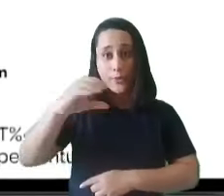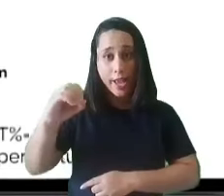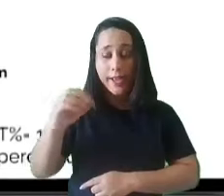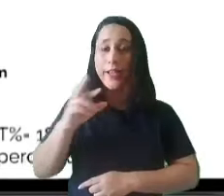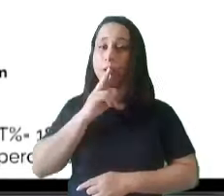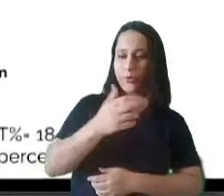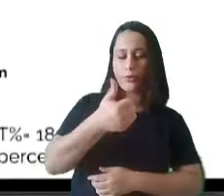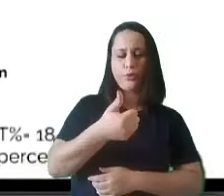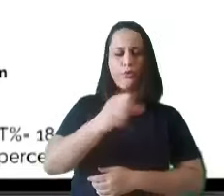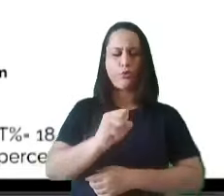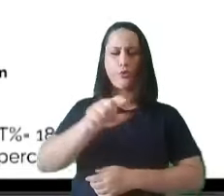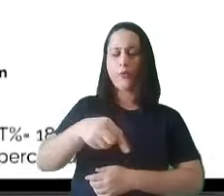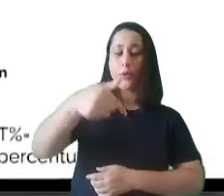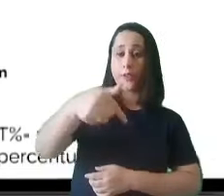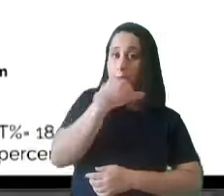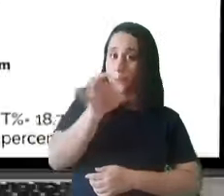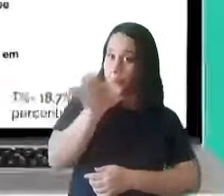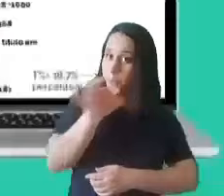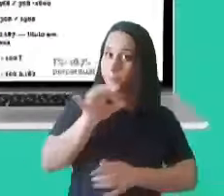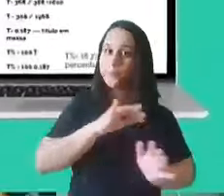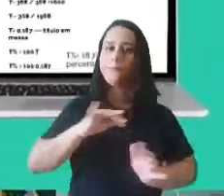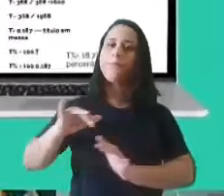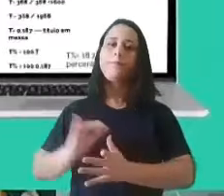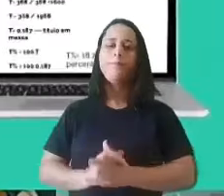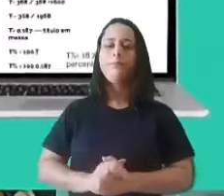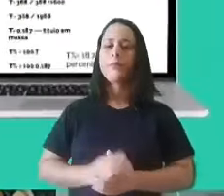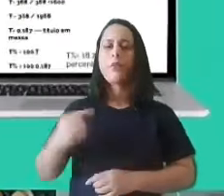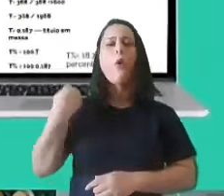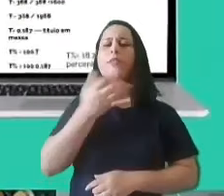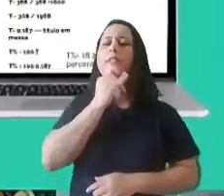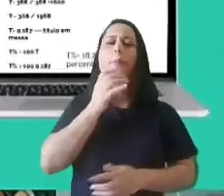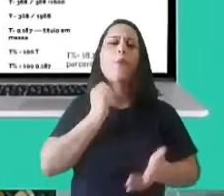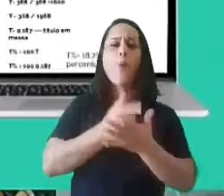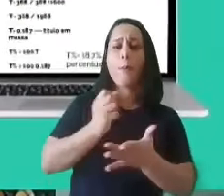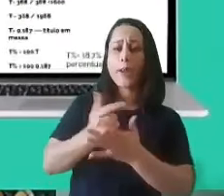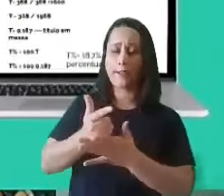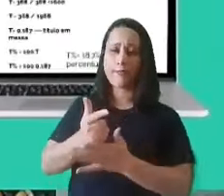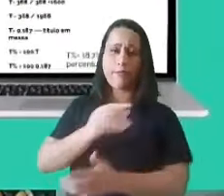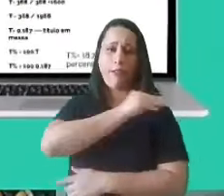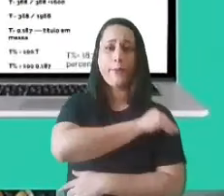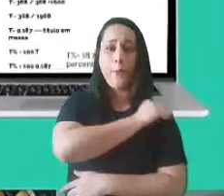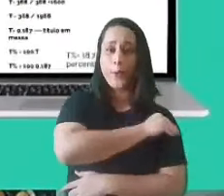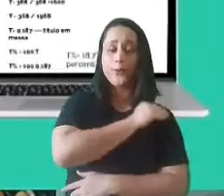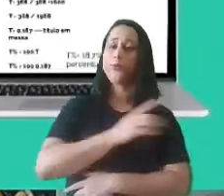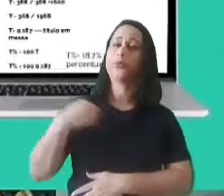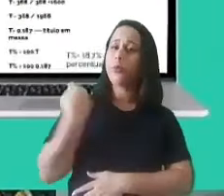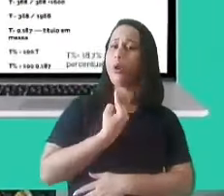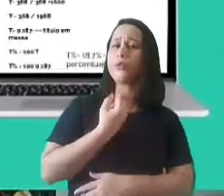,7%. Normalmente, quando a gente compra álcool,